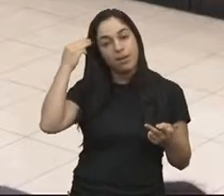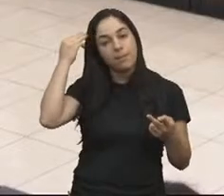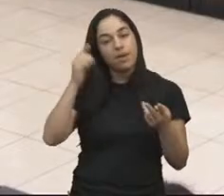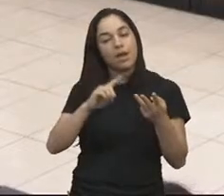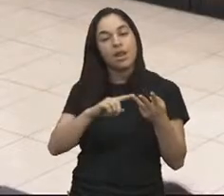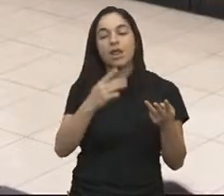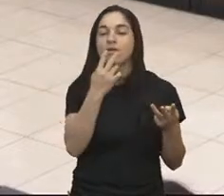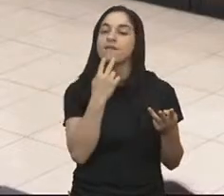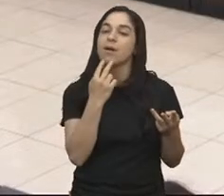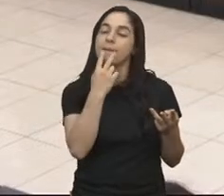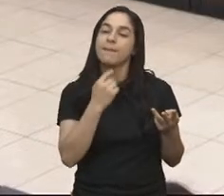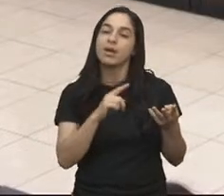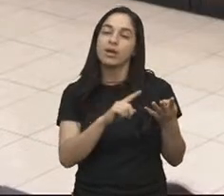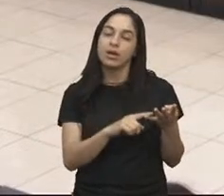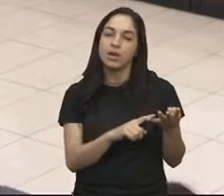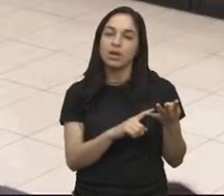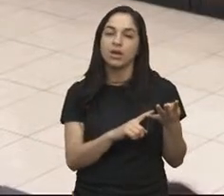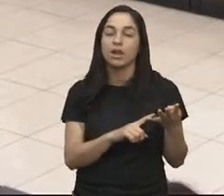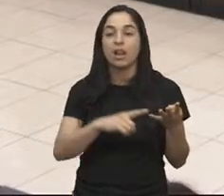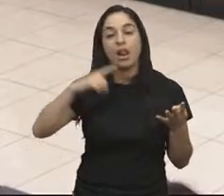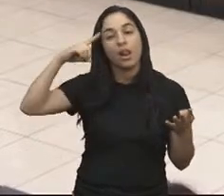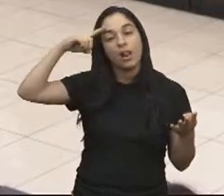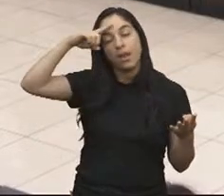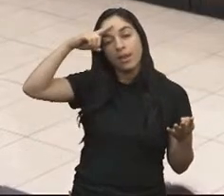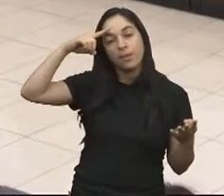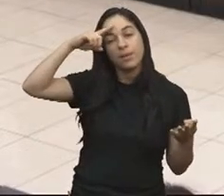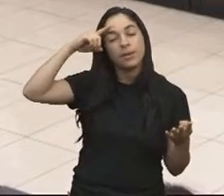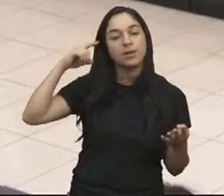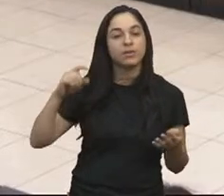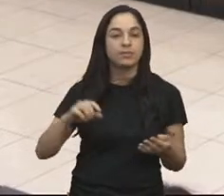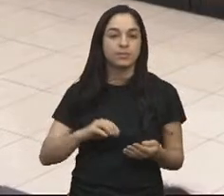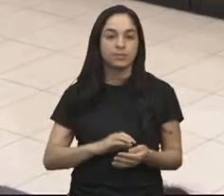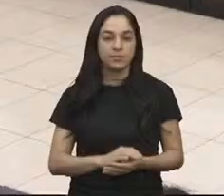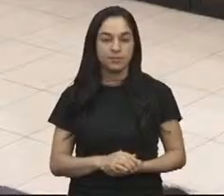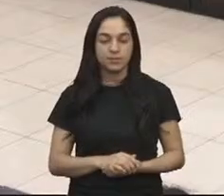Valmir do Parque Meia Lua, vereador Daniel.